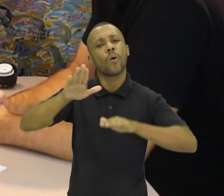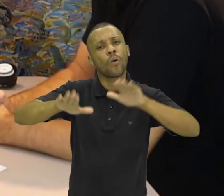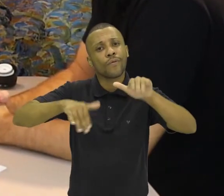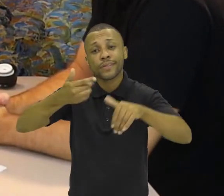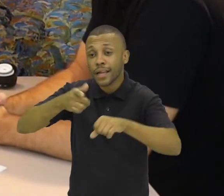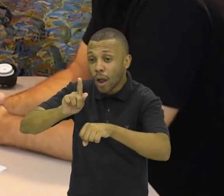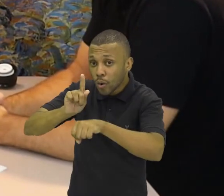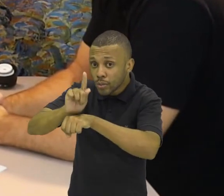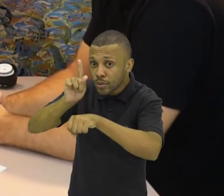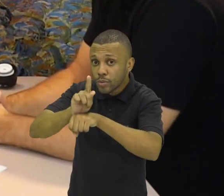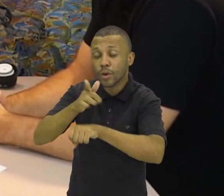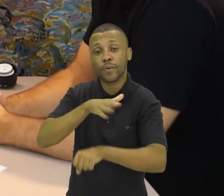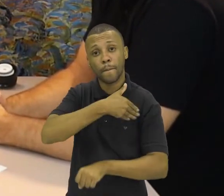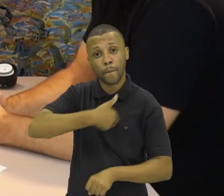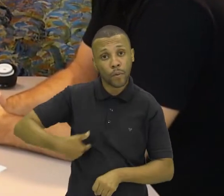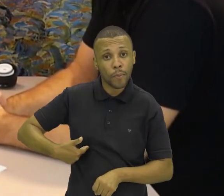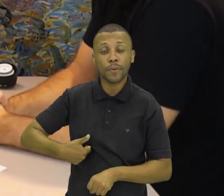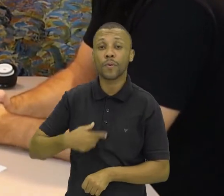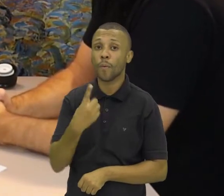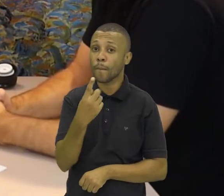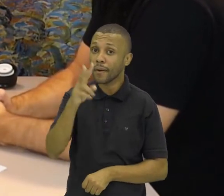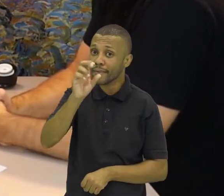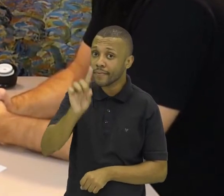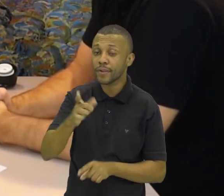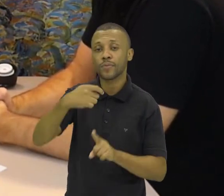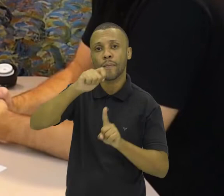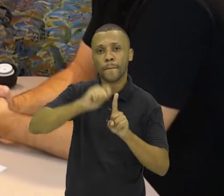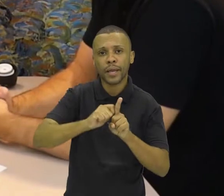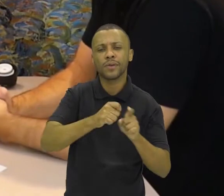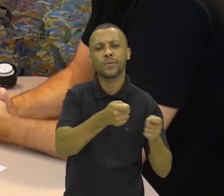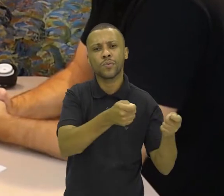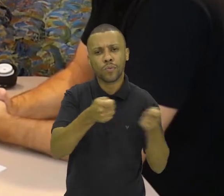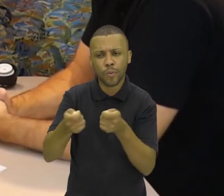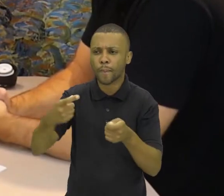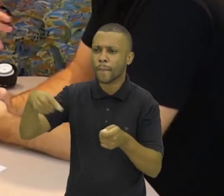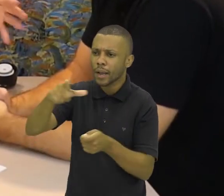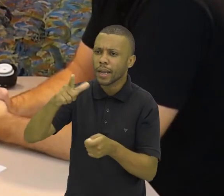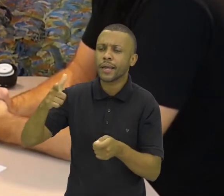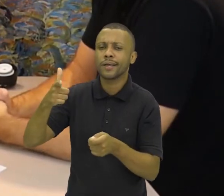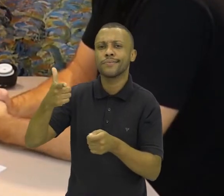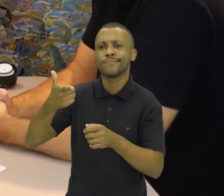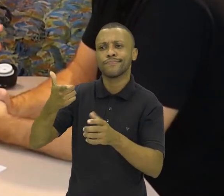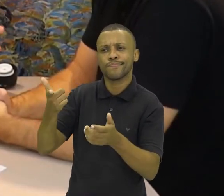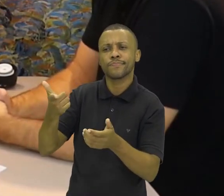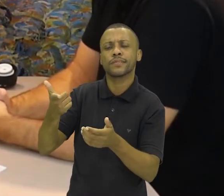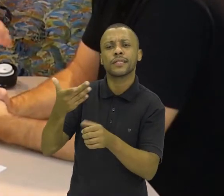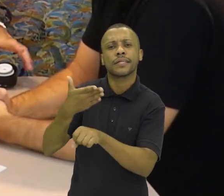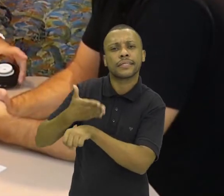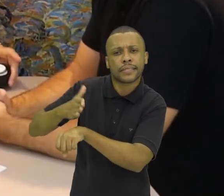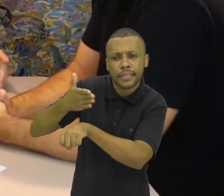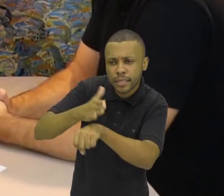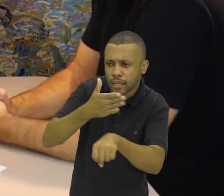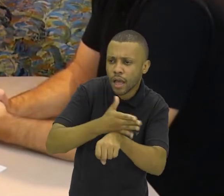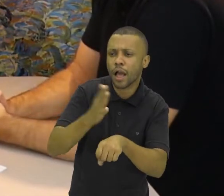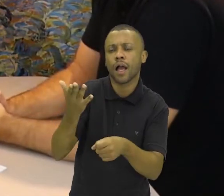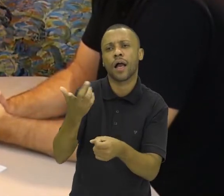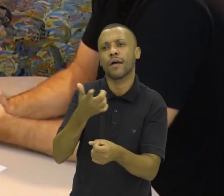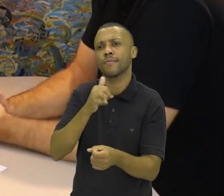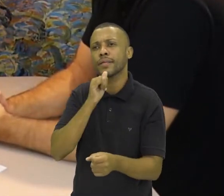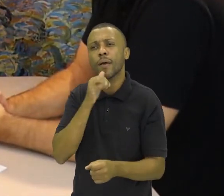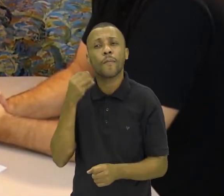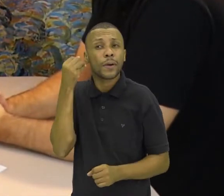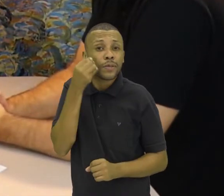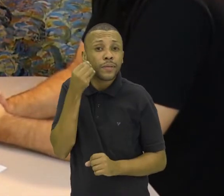mês, que legal, entendeu? Para vocês entenderem a dificuldade que é. Eu, por exemplo, eu não sou pessoa